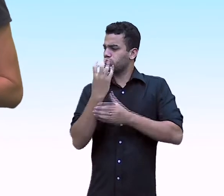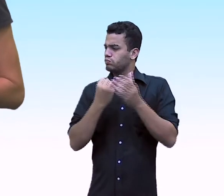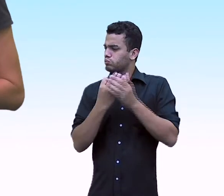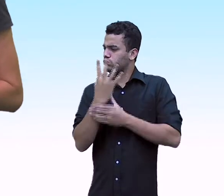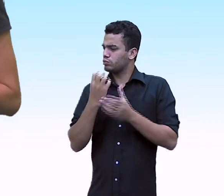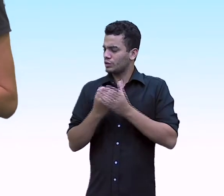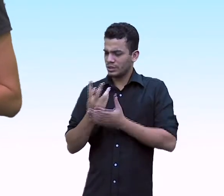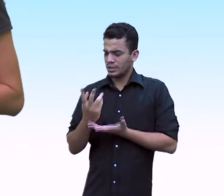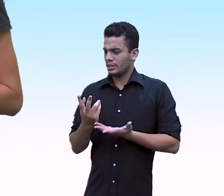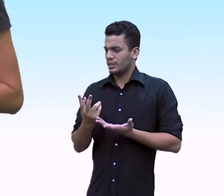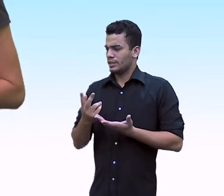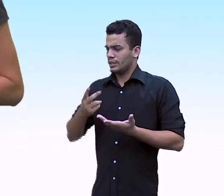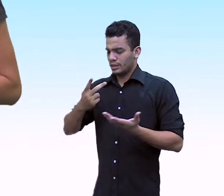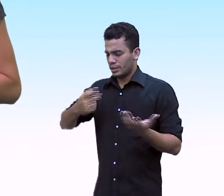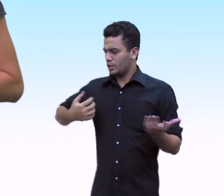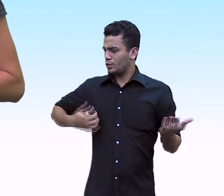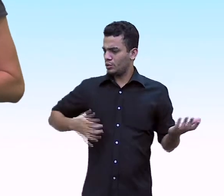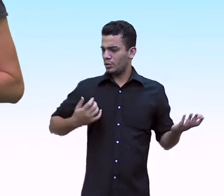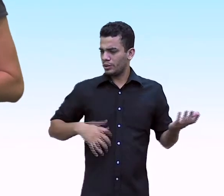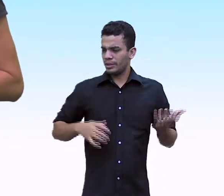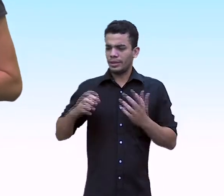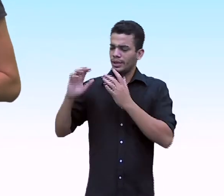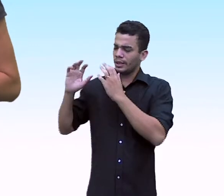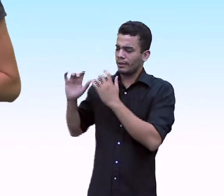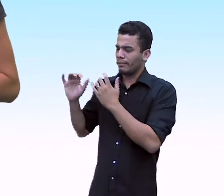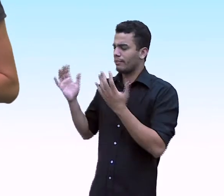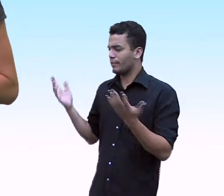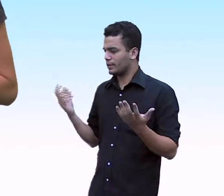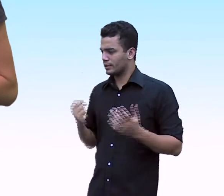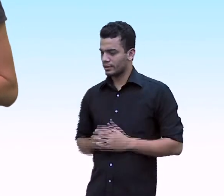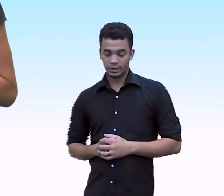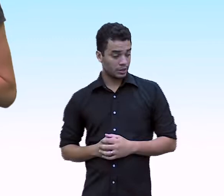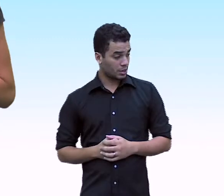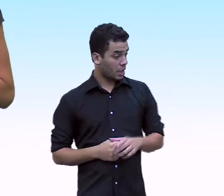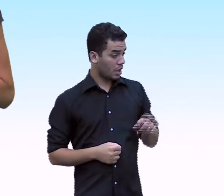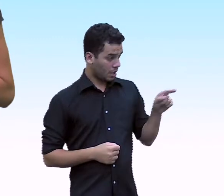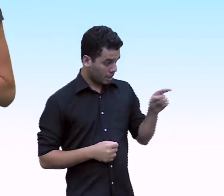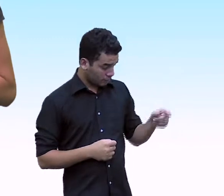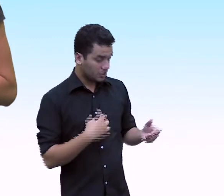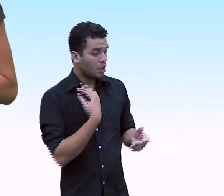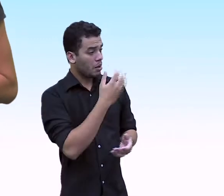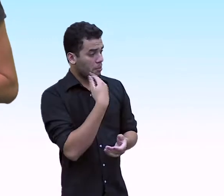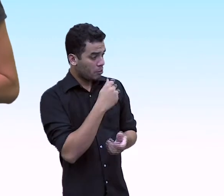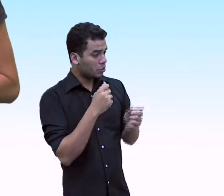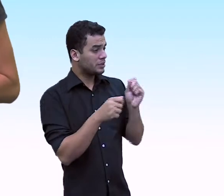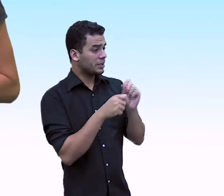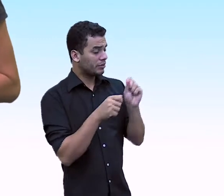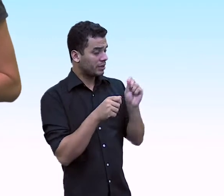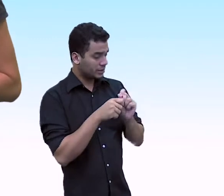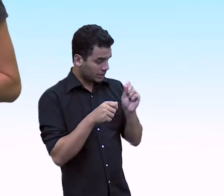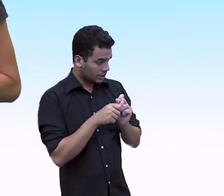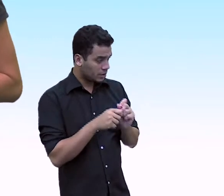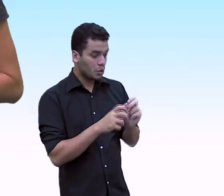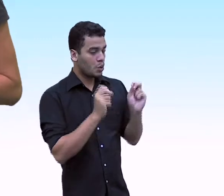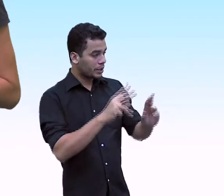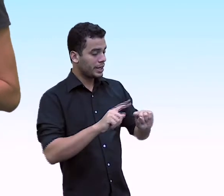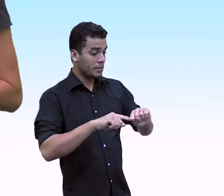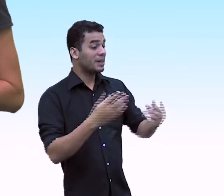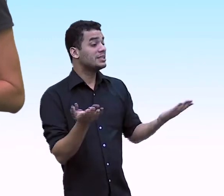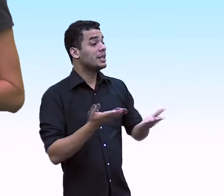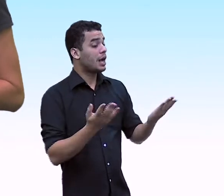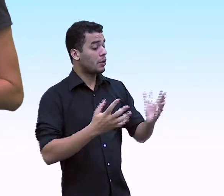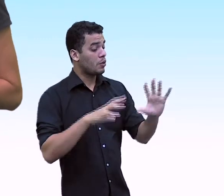logo acrescentou: ah, você flauteou no verão, agora dance